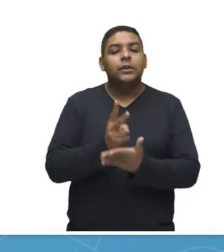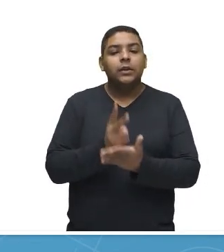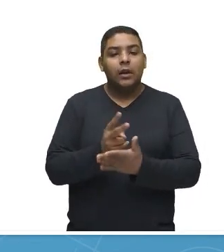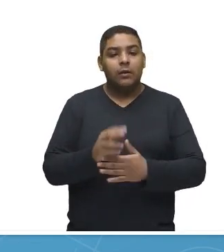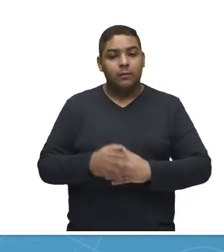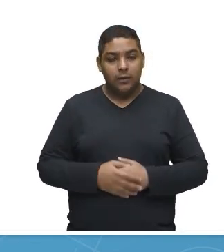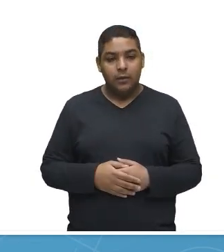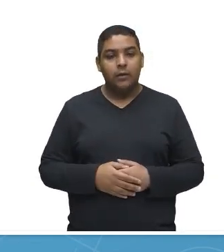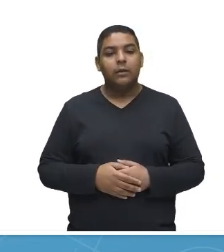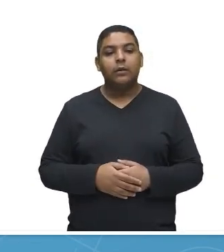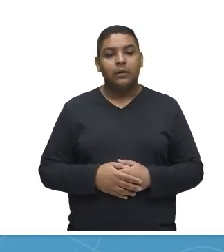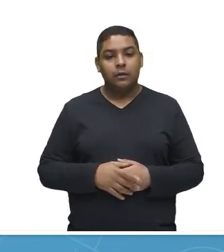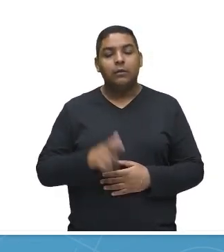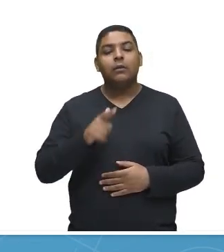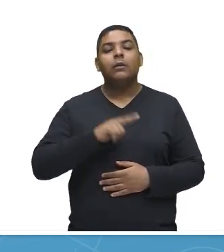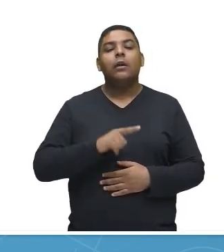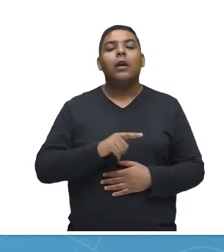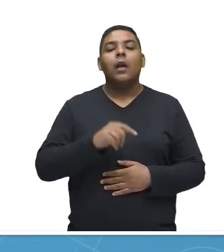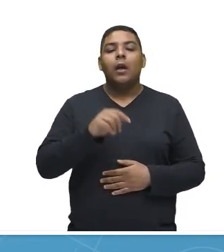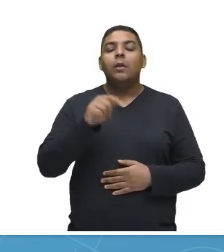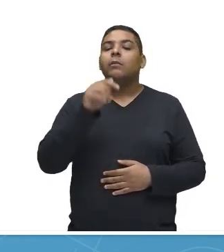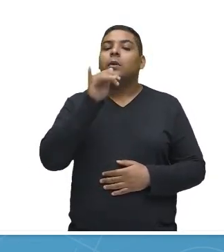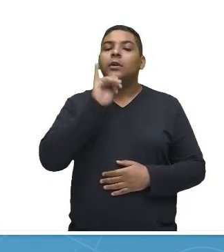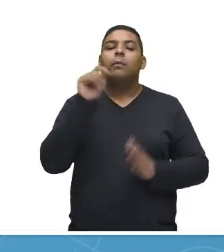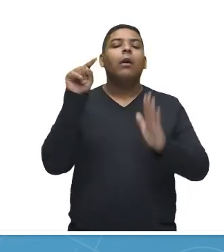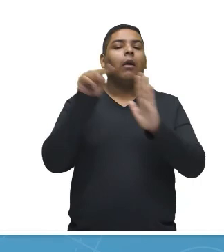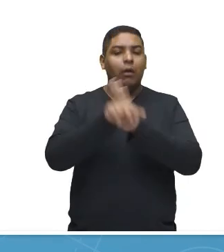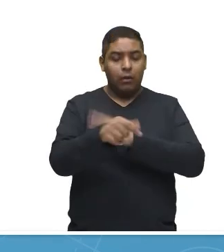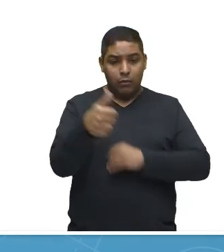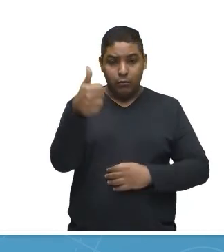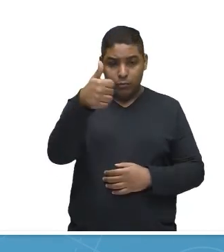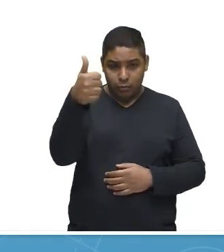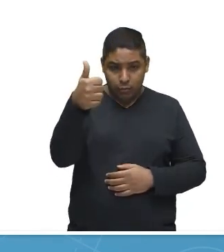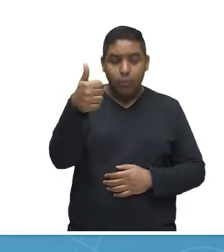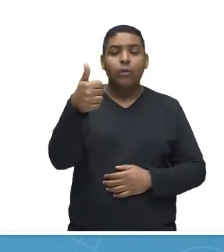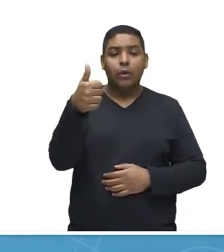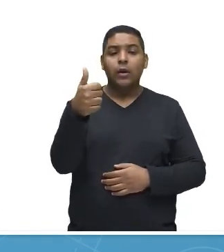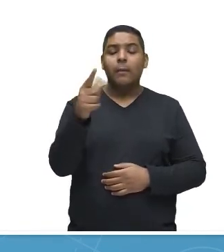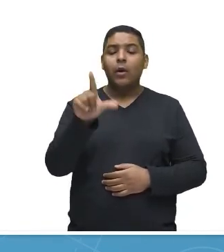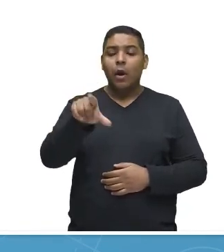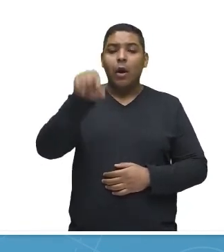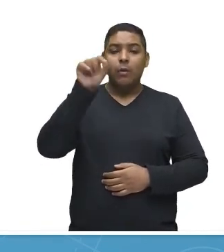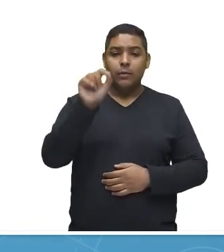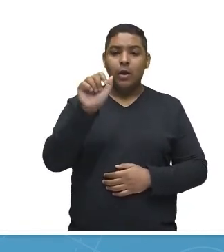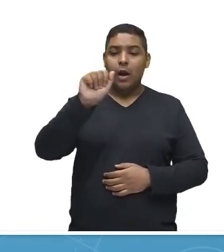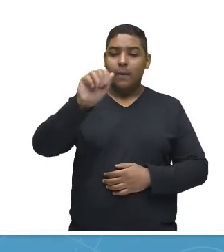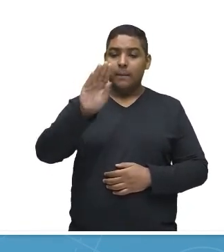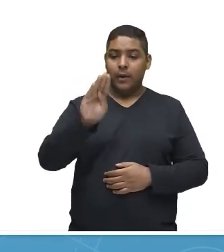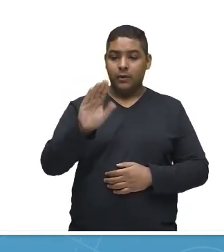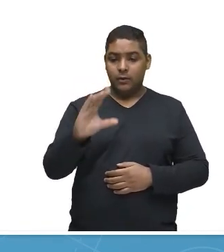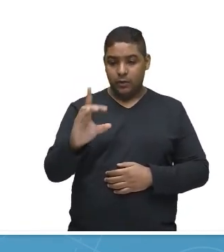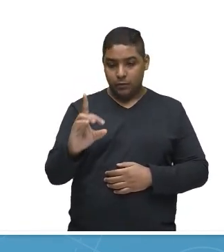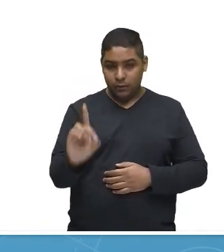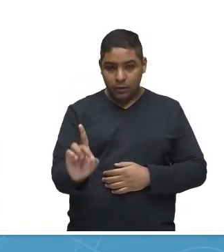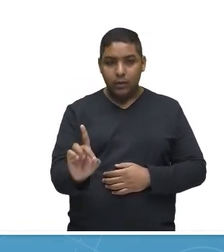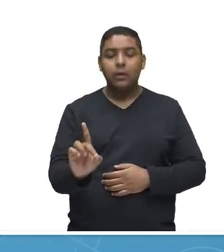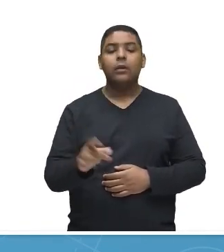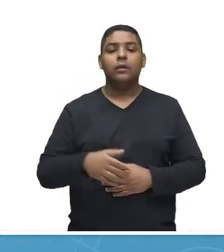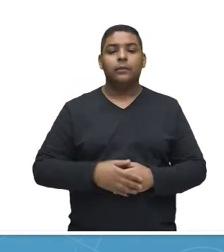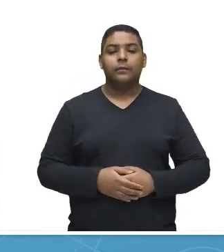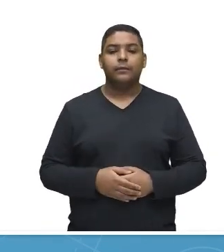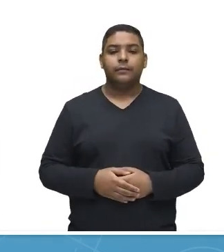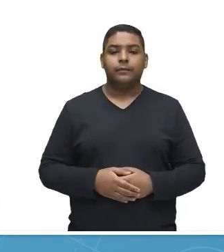colocarem a questão 1 e colocar lá a sua alternativa. E sempre quando trocar de